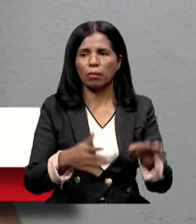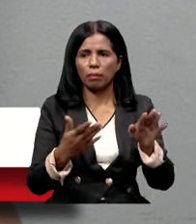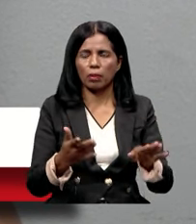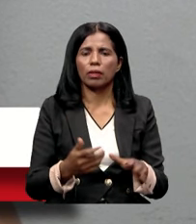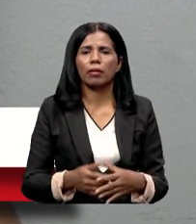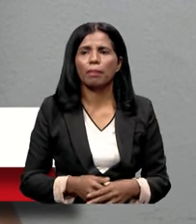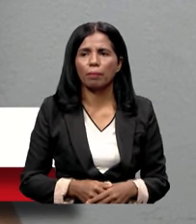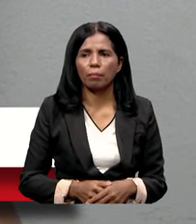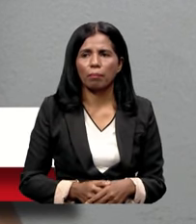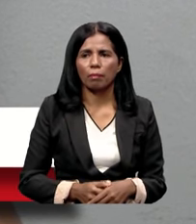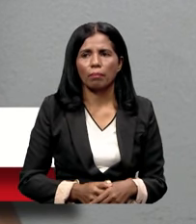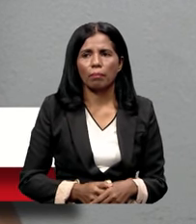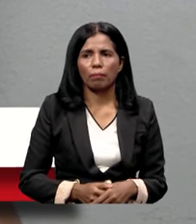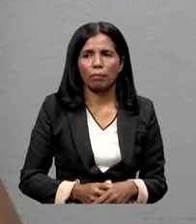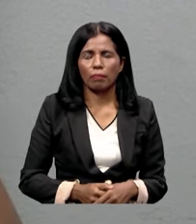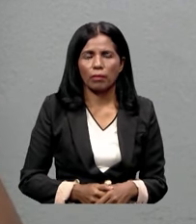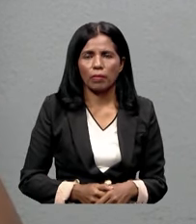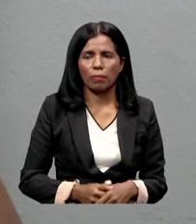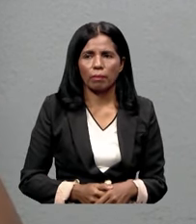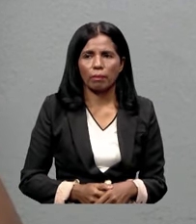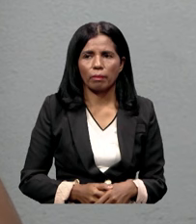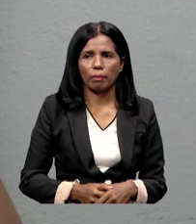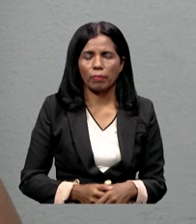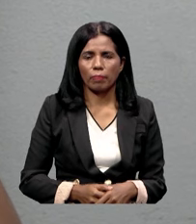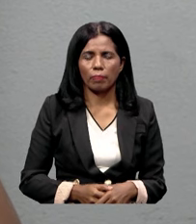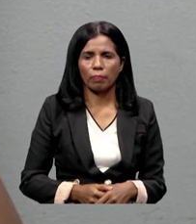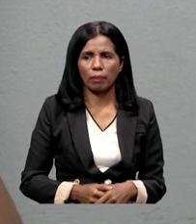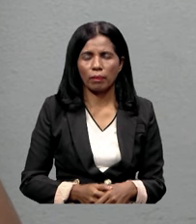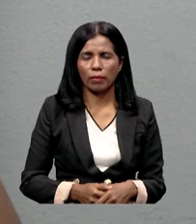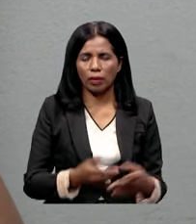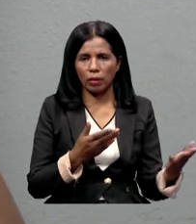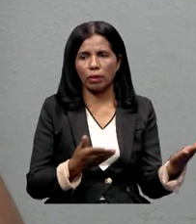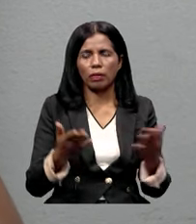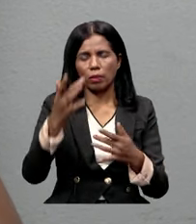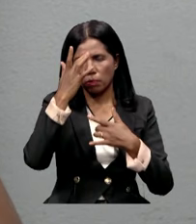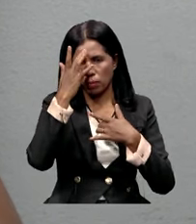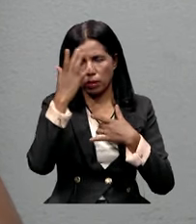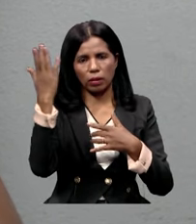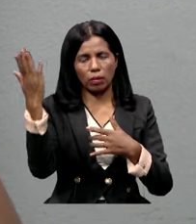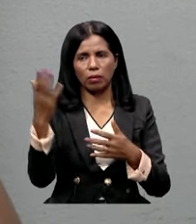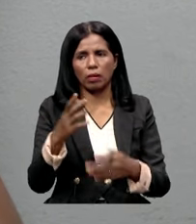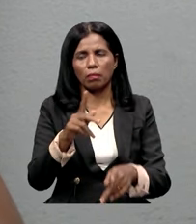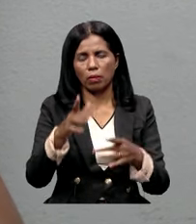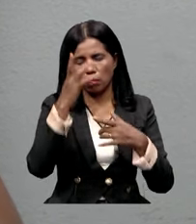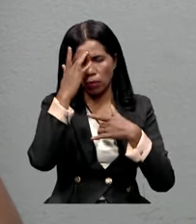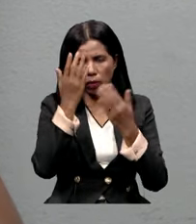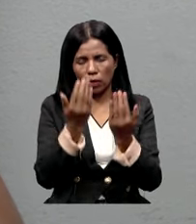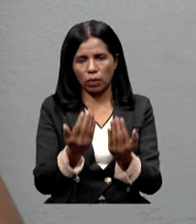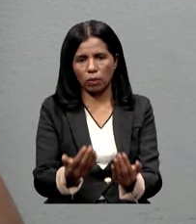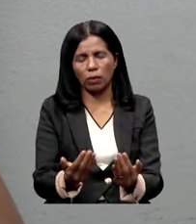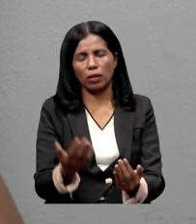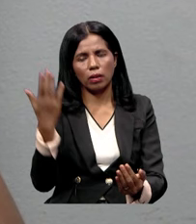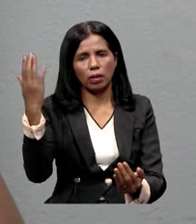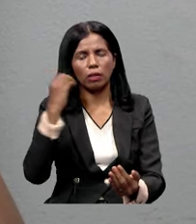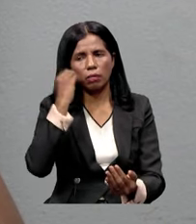o halu tia ve otra tratamento rumah mora selena va pasien grave neva kritiko neva sir